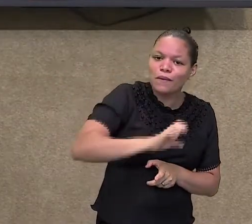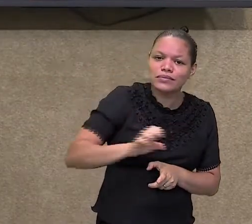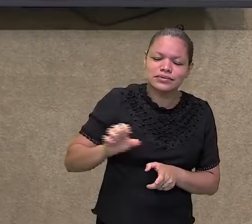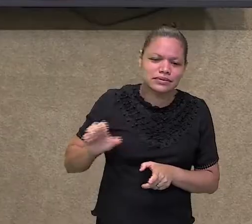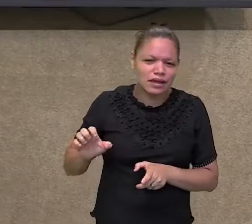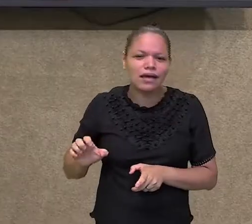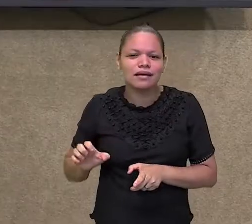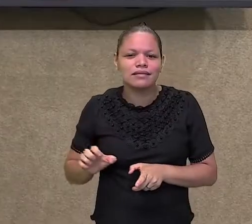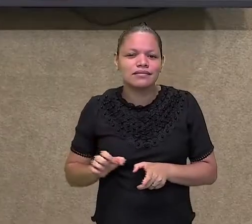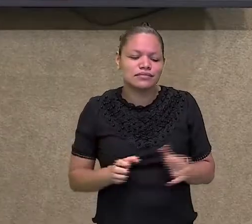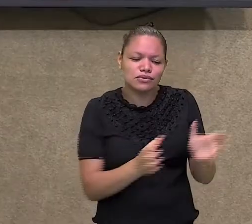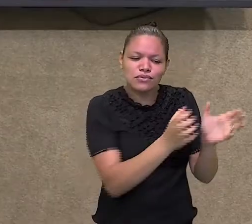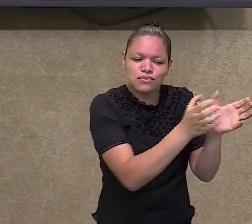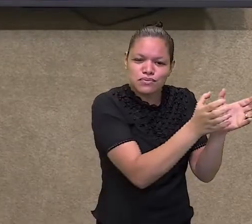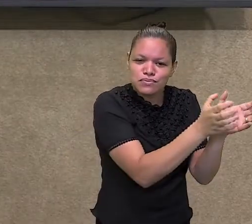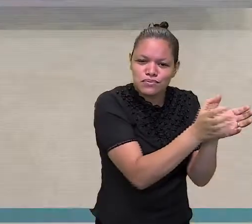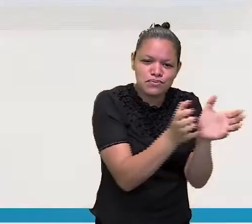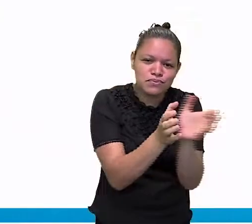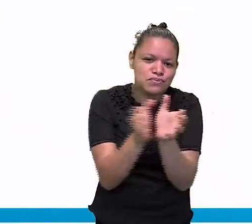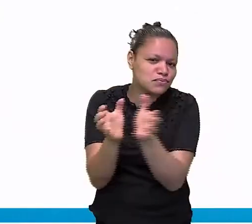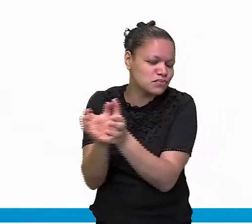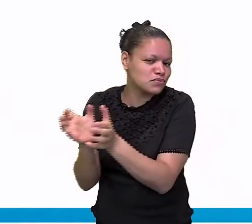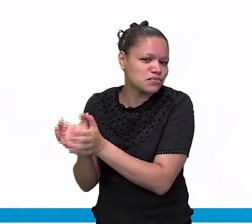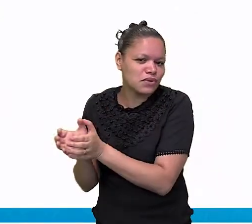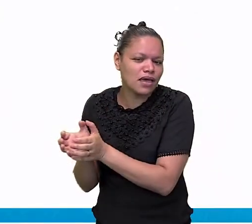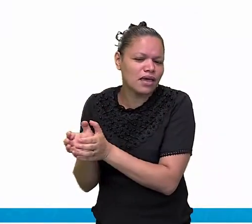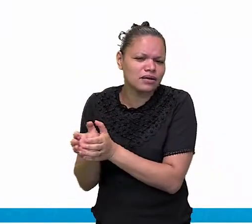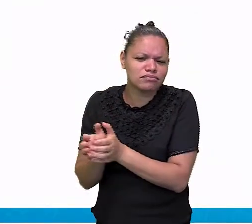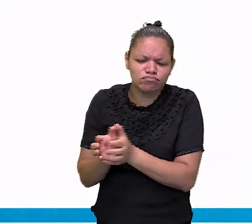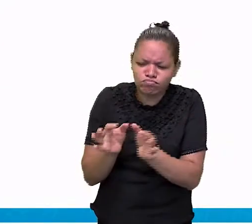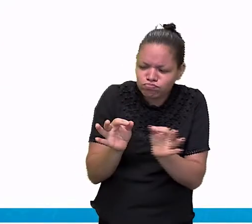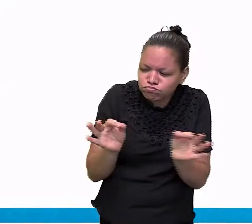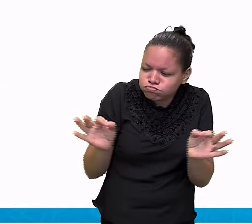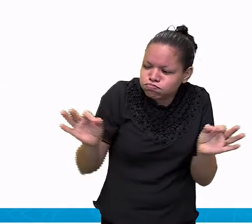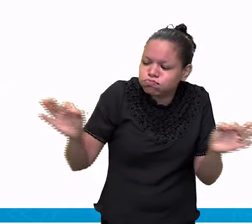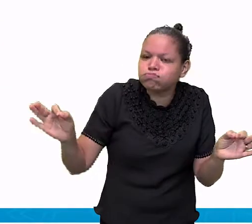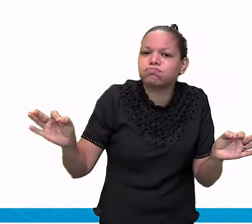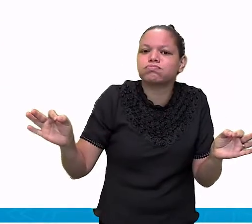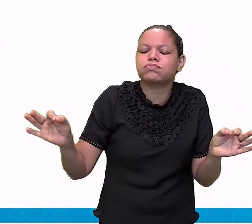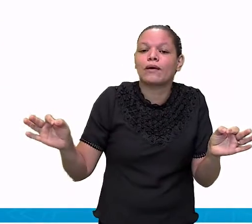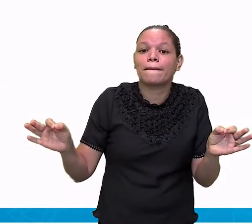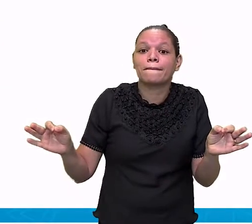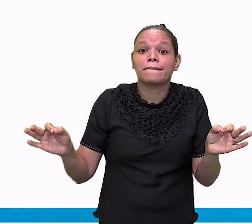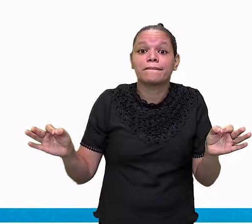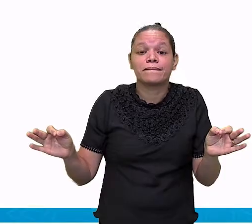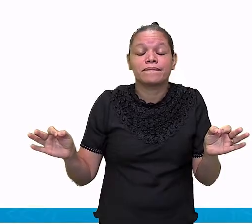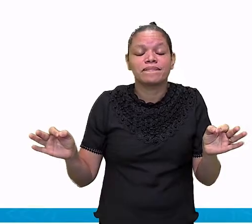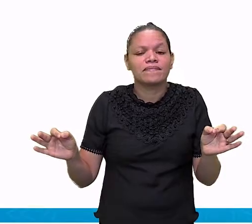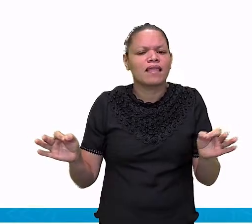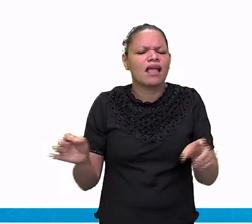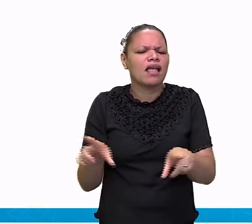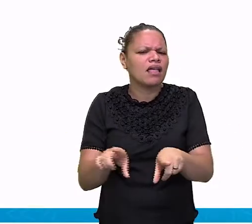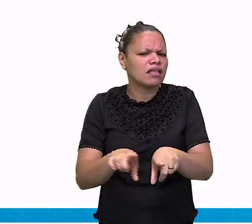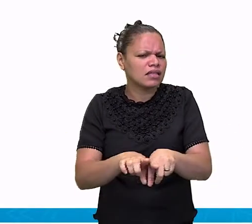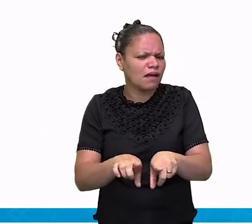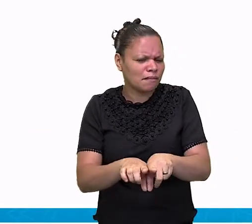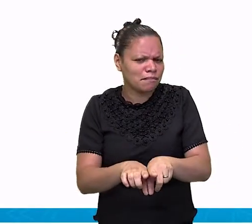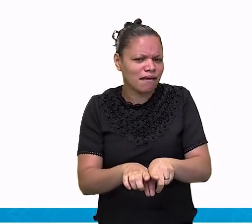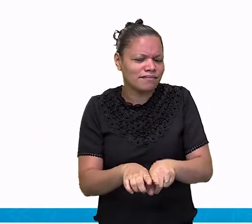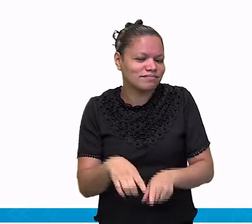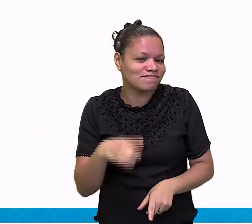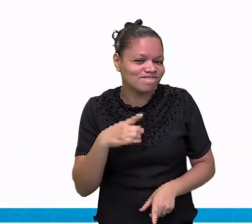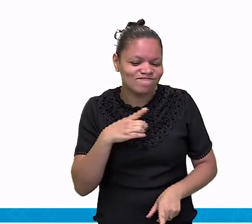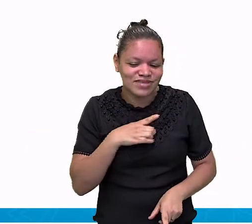muito grande em expansão territorial. E o Brasil, por apresentar uma grande dimensão territorial, ele possui